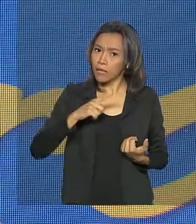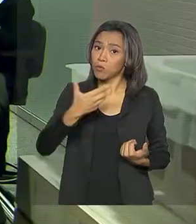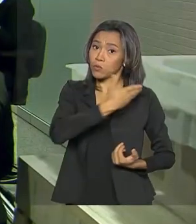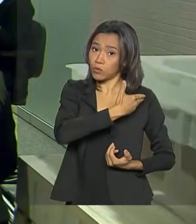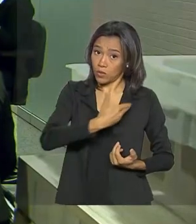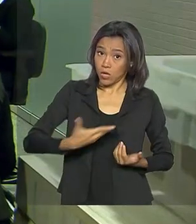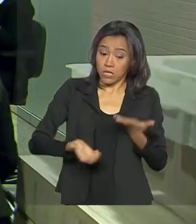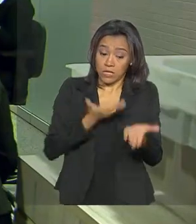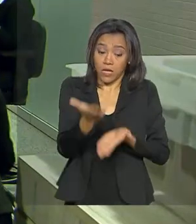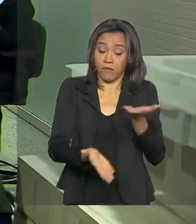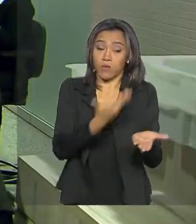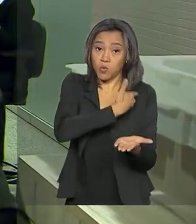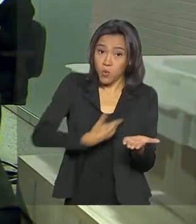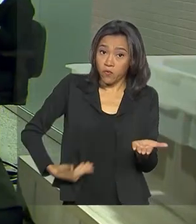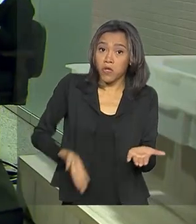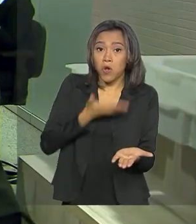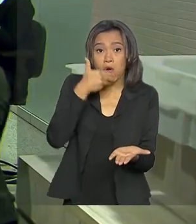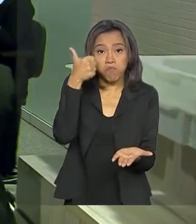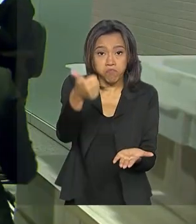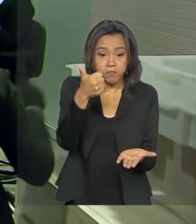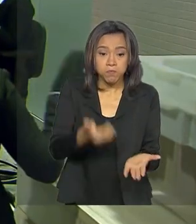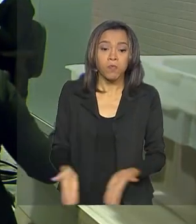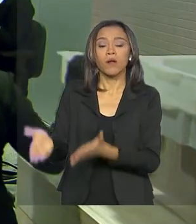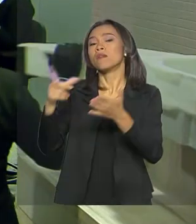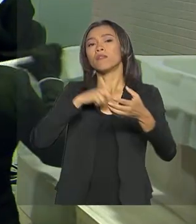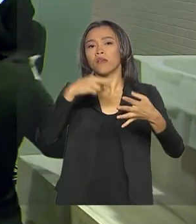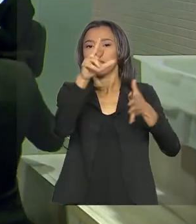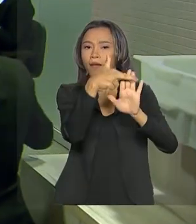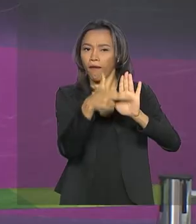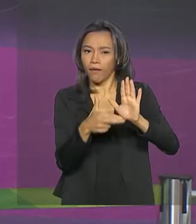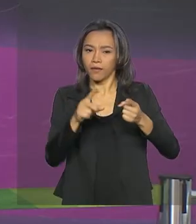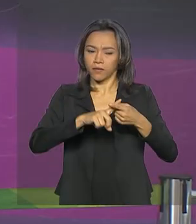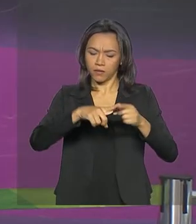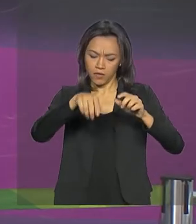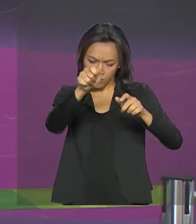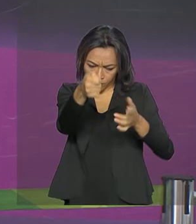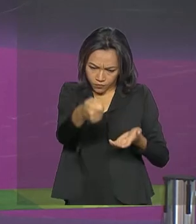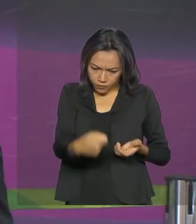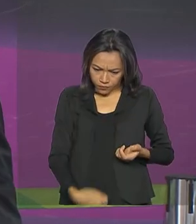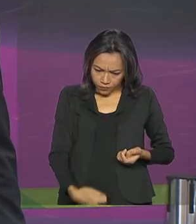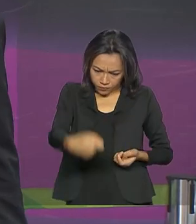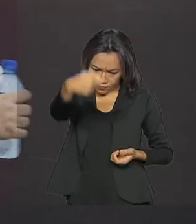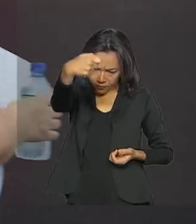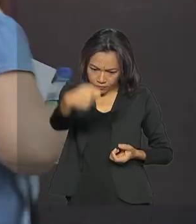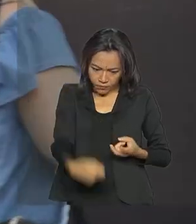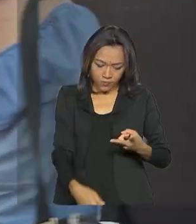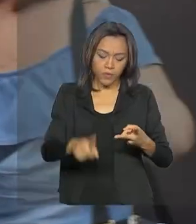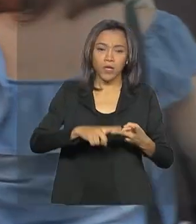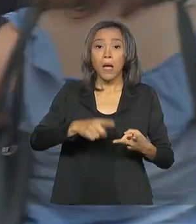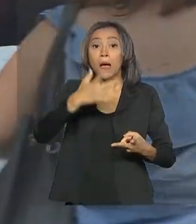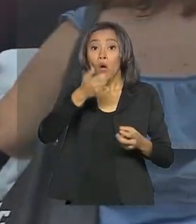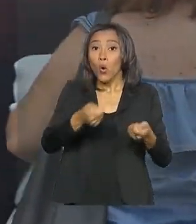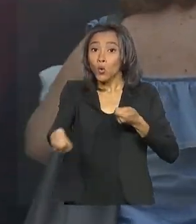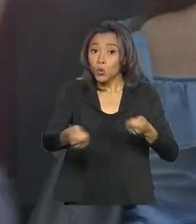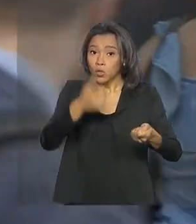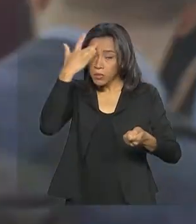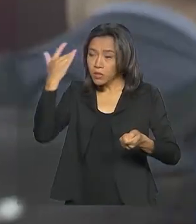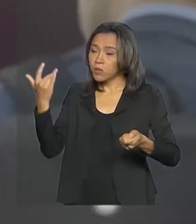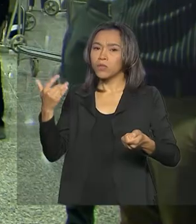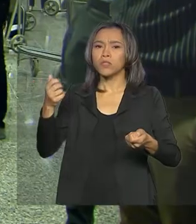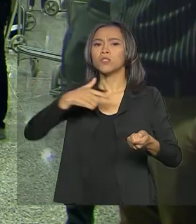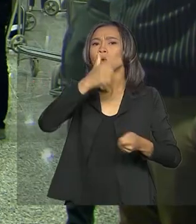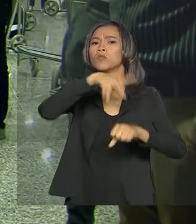qualidade. Foram avaliados indicadores como raio-x e controle migratório e aduaneiro mais